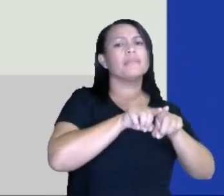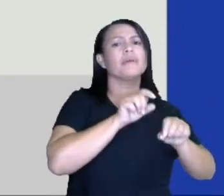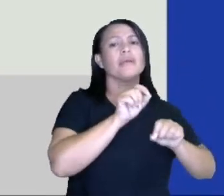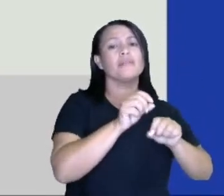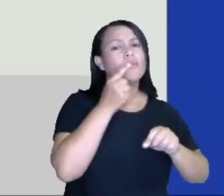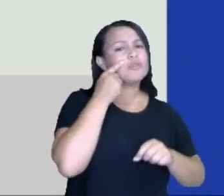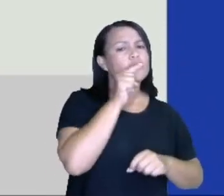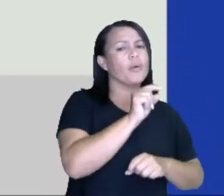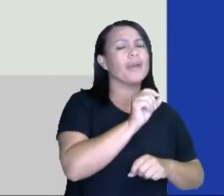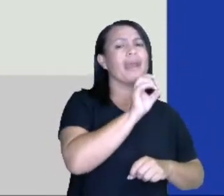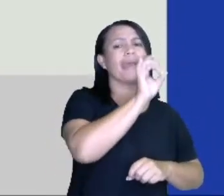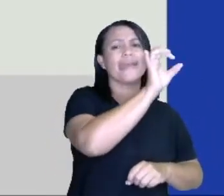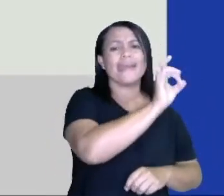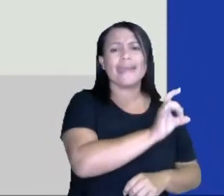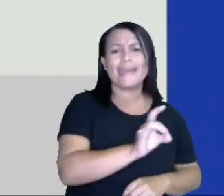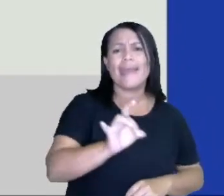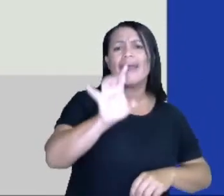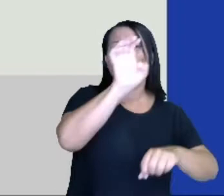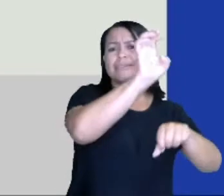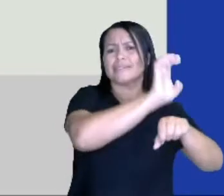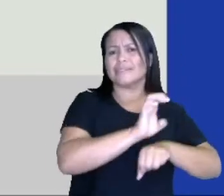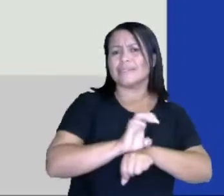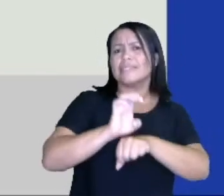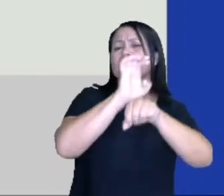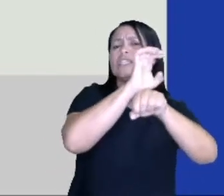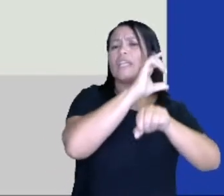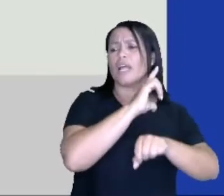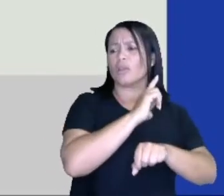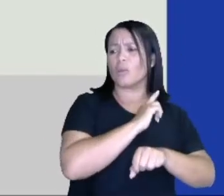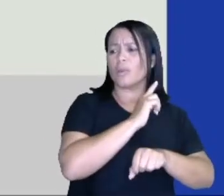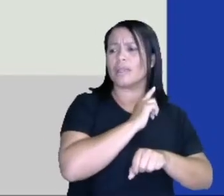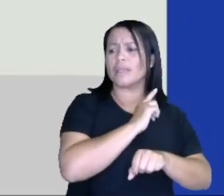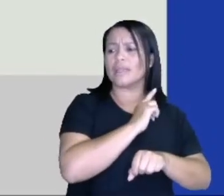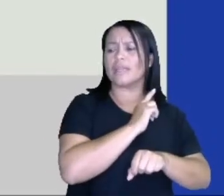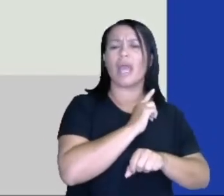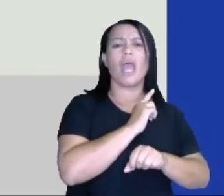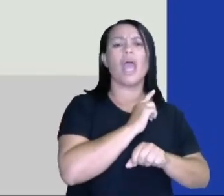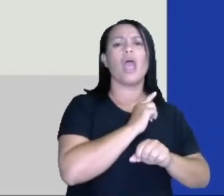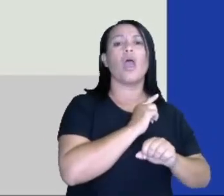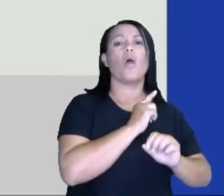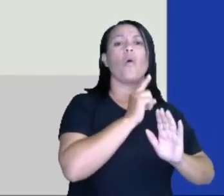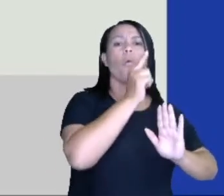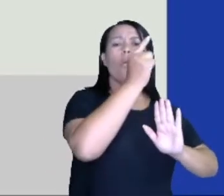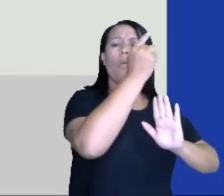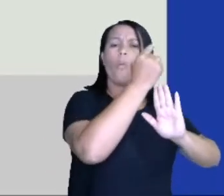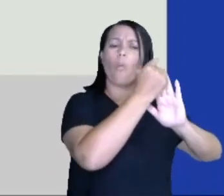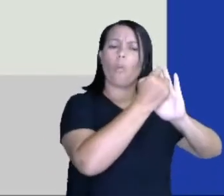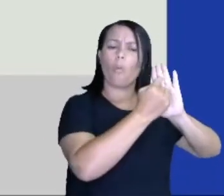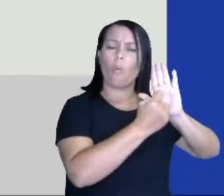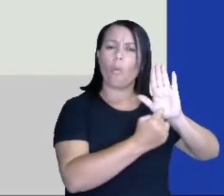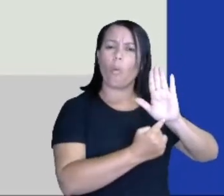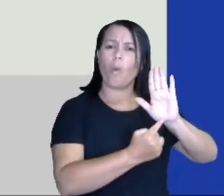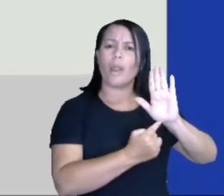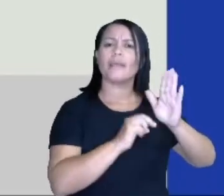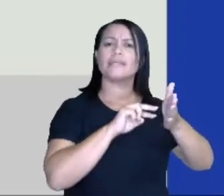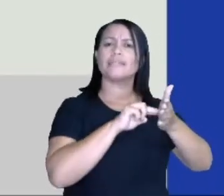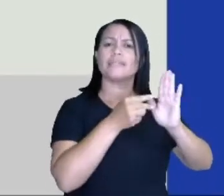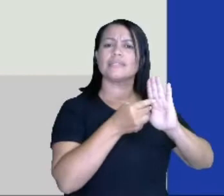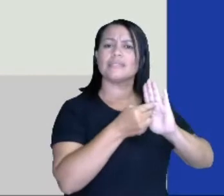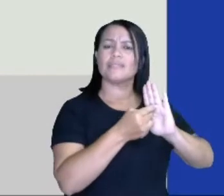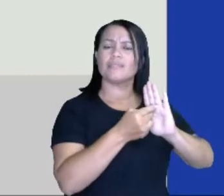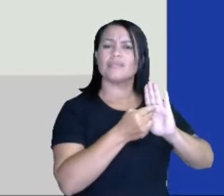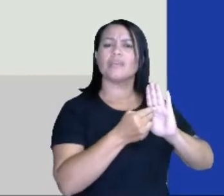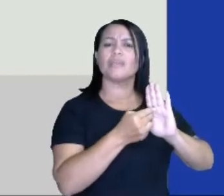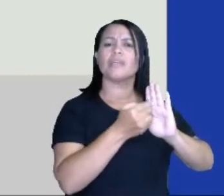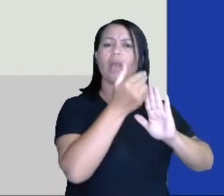que cada estadozinho, ele tá com uma linhazinha tracejada, que significa os limites